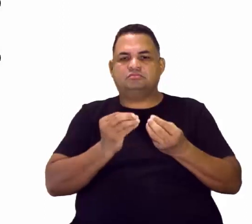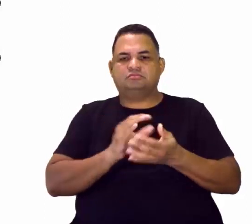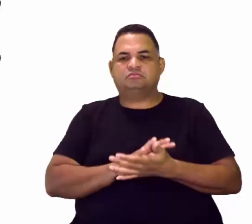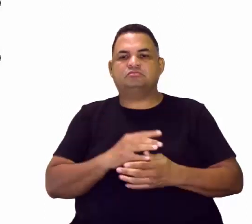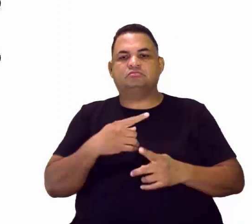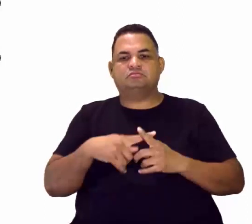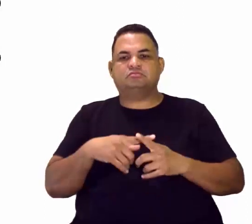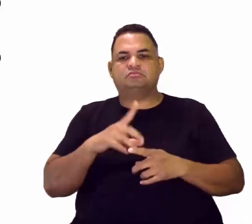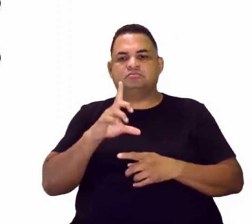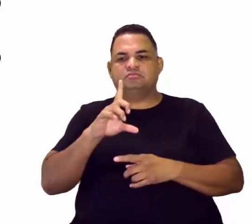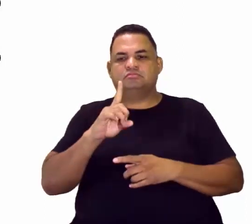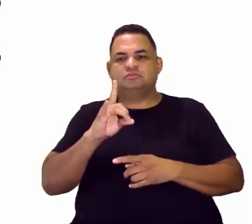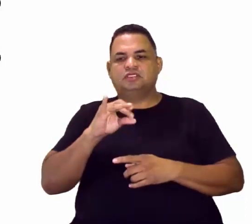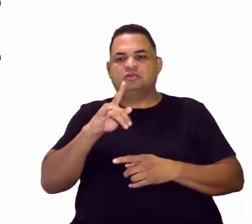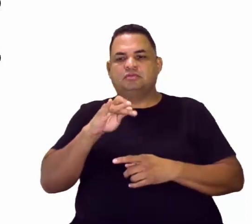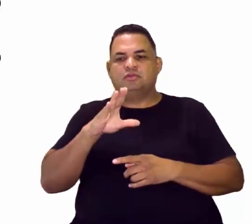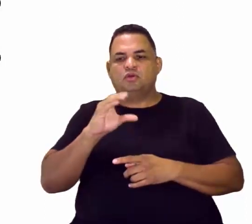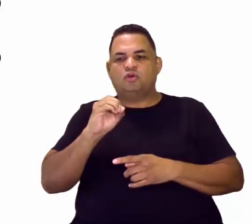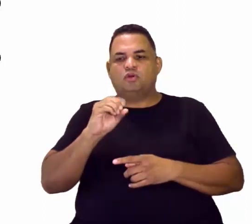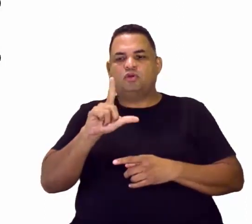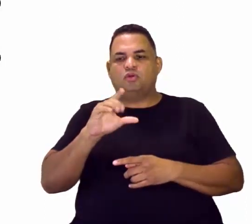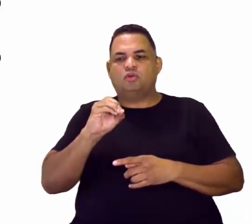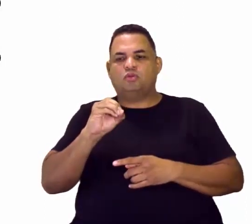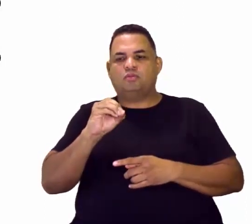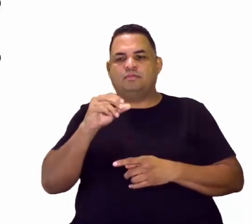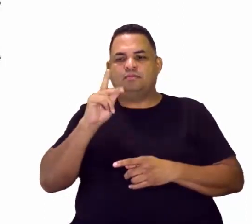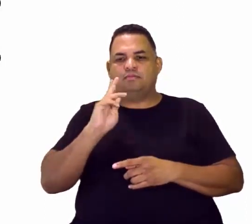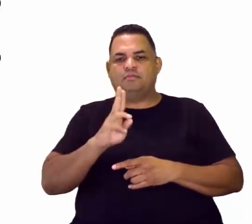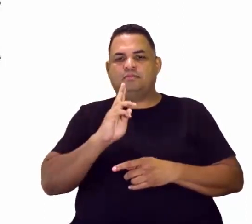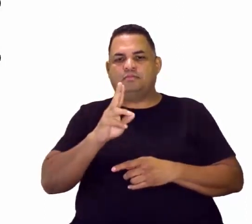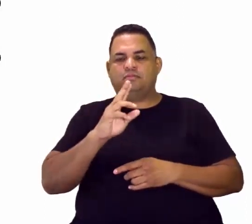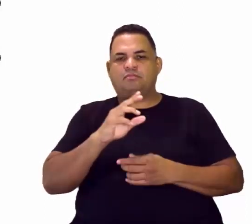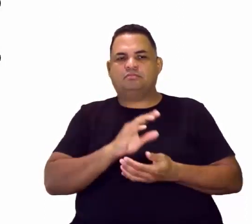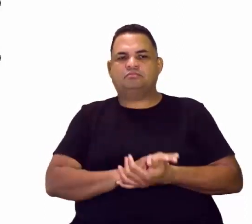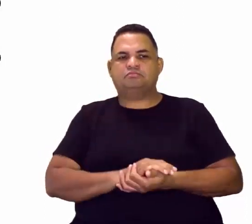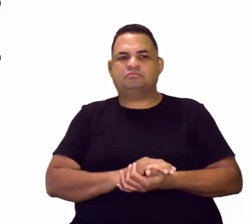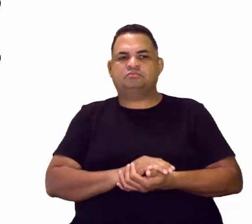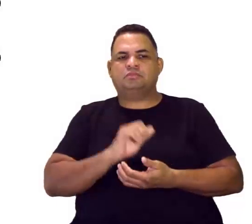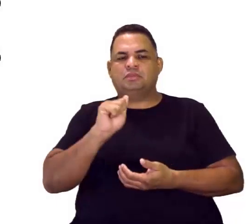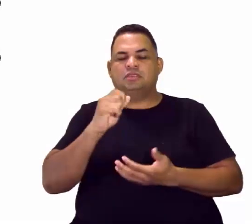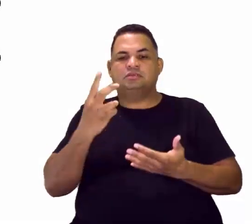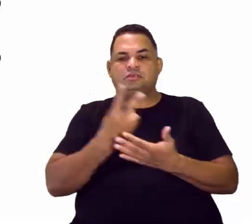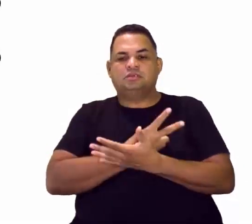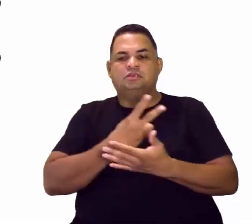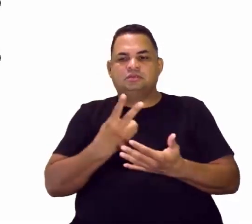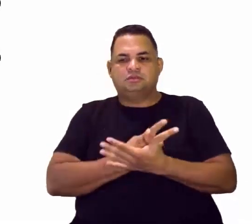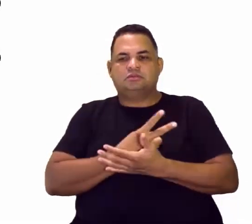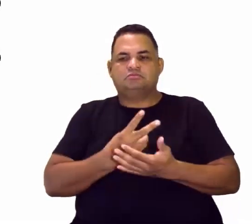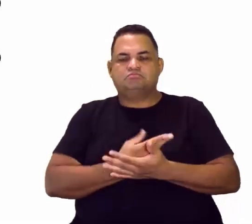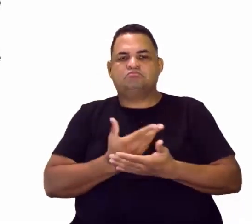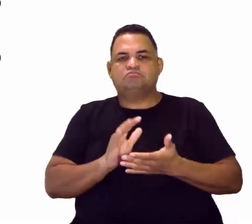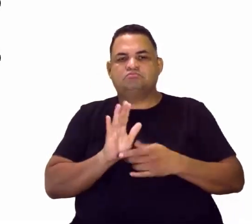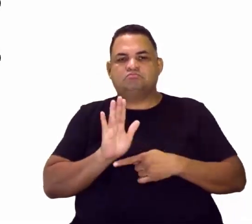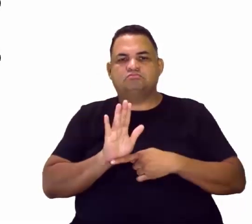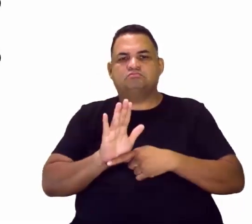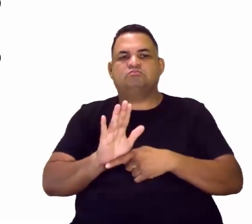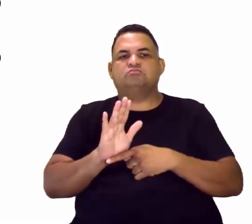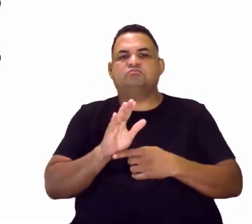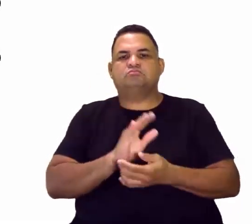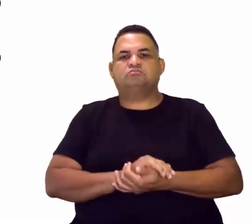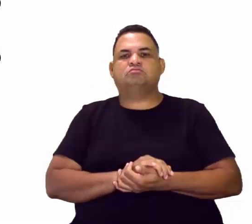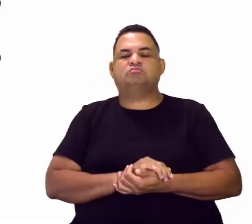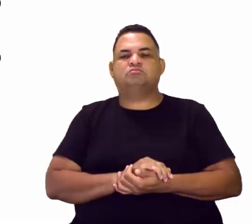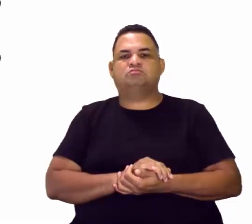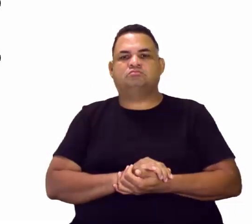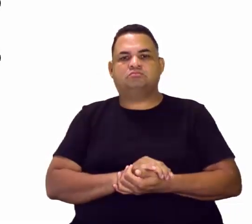professora Sabrina? Isso mesmo. Então, a nossa alternativa A, ela está errada. Ela serve para o